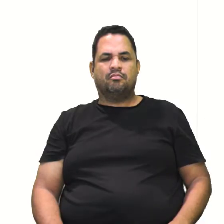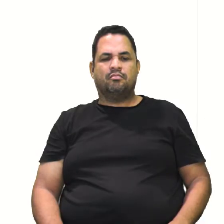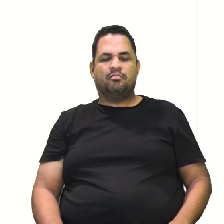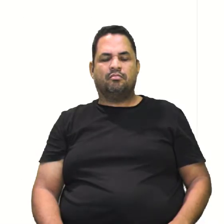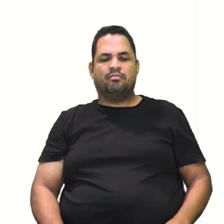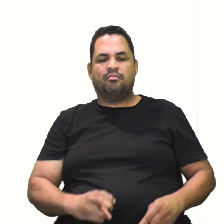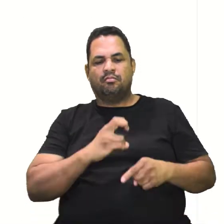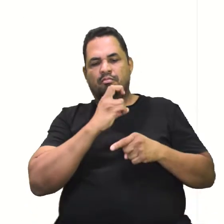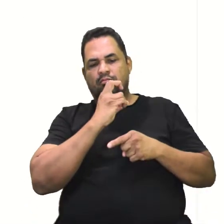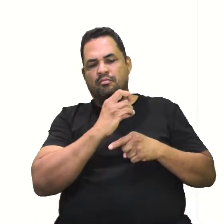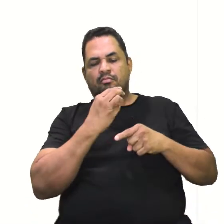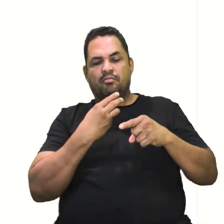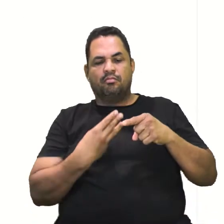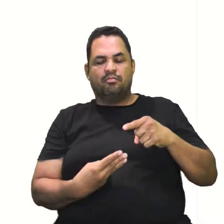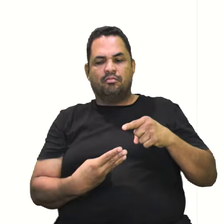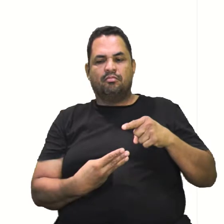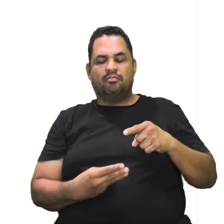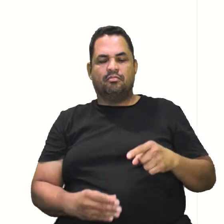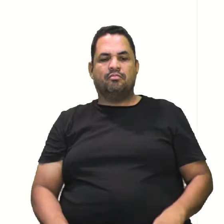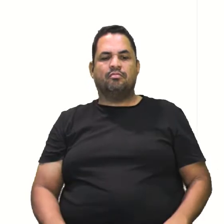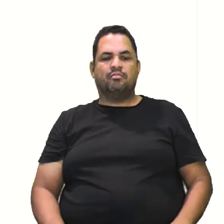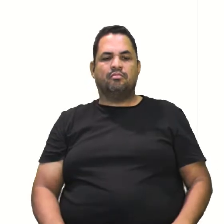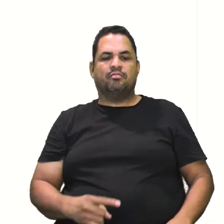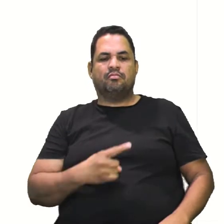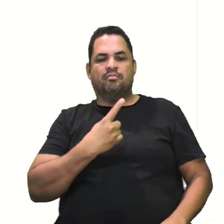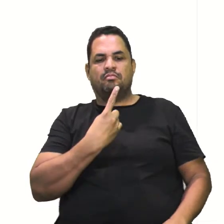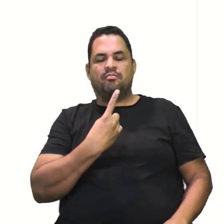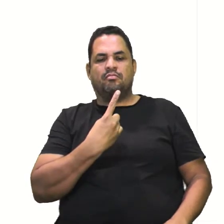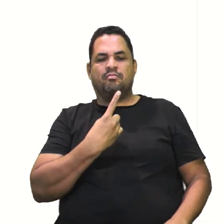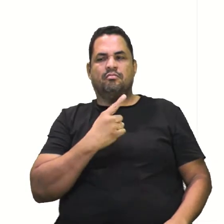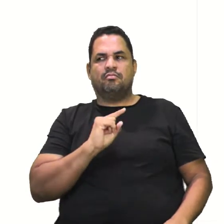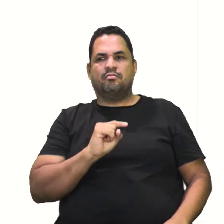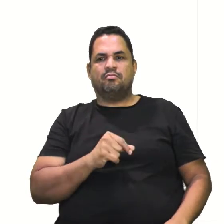5 terços. Isso. Vai dar